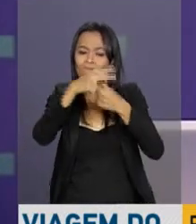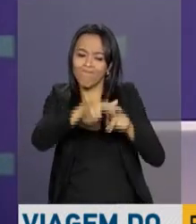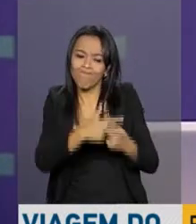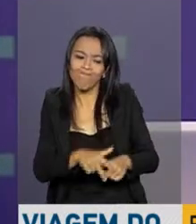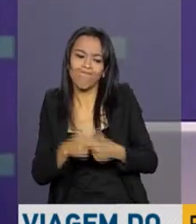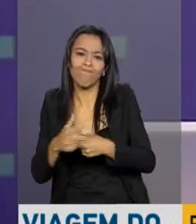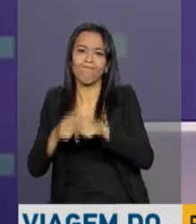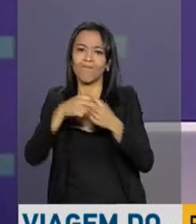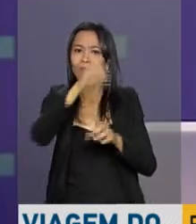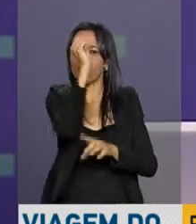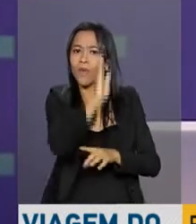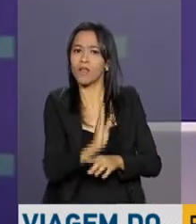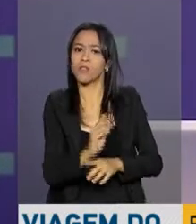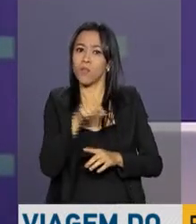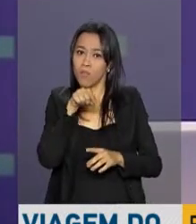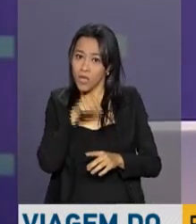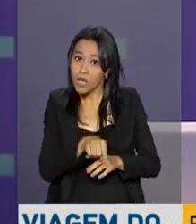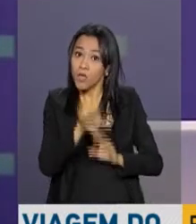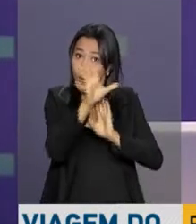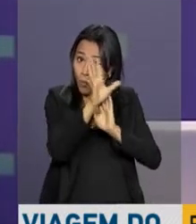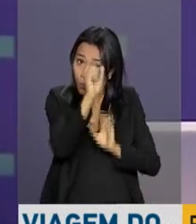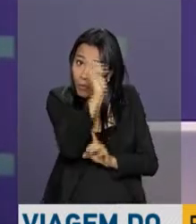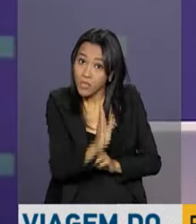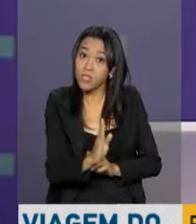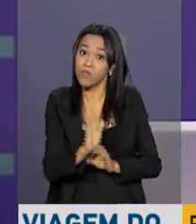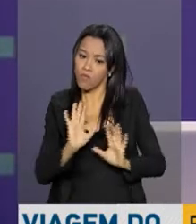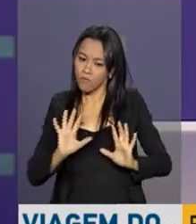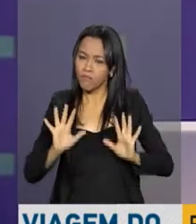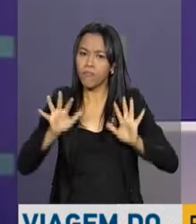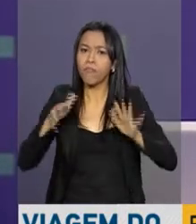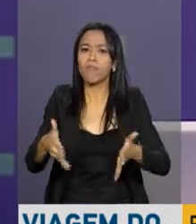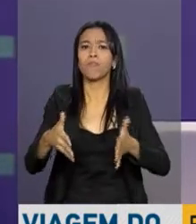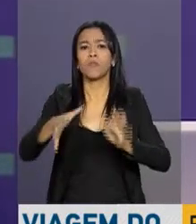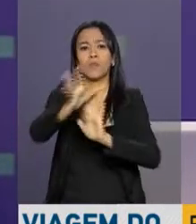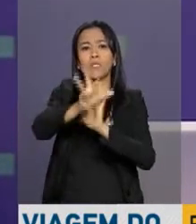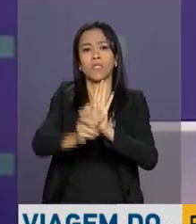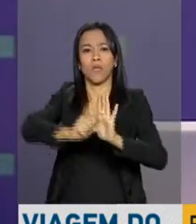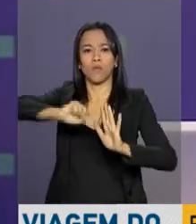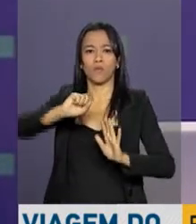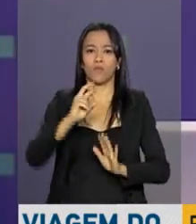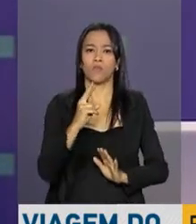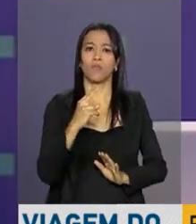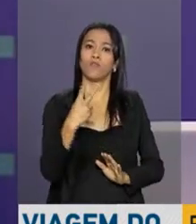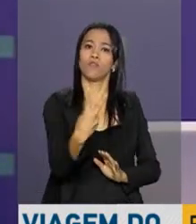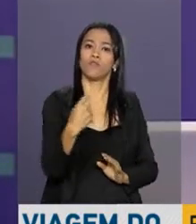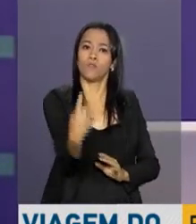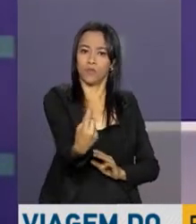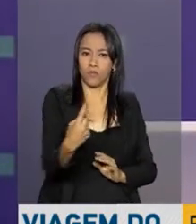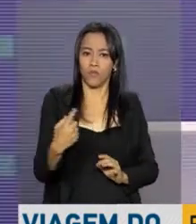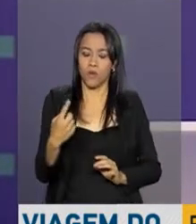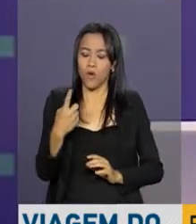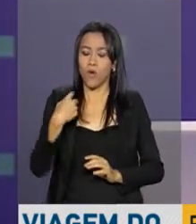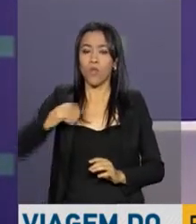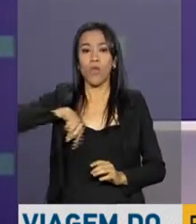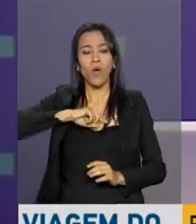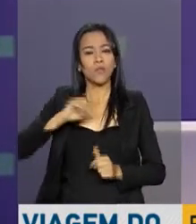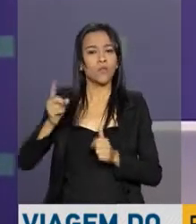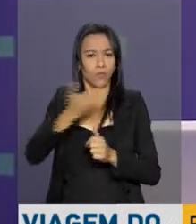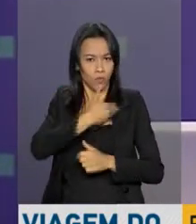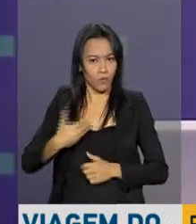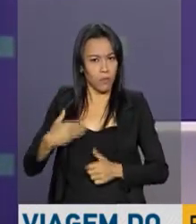seja, trazê-lo para o século XXI. Nosso primeiro passo foi recuperar